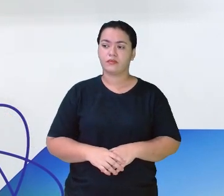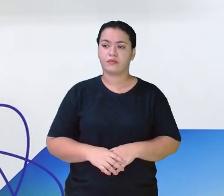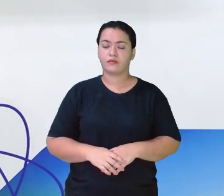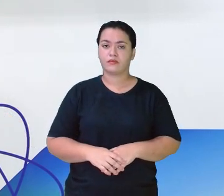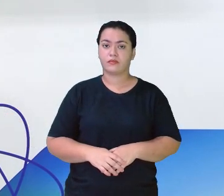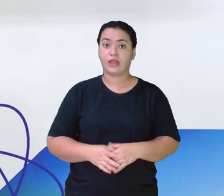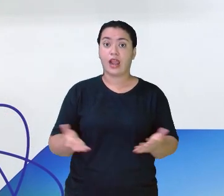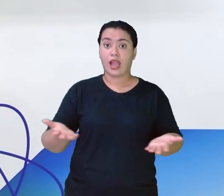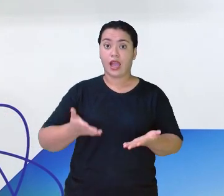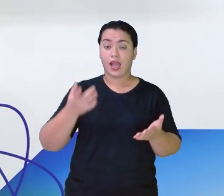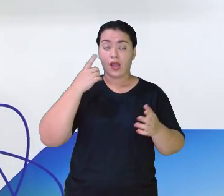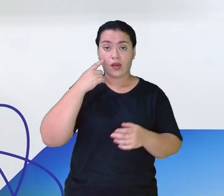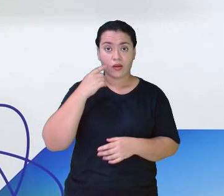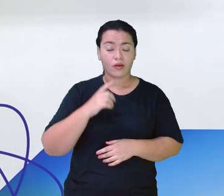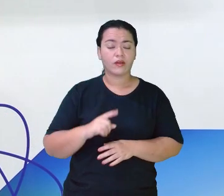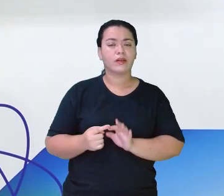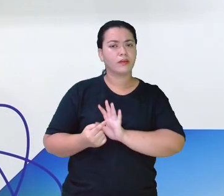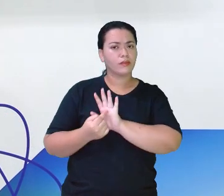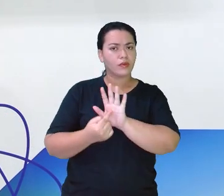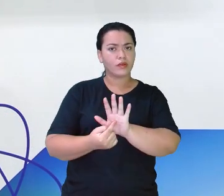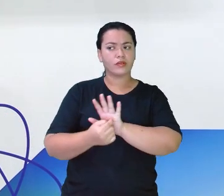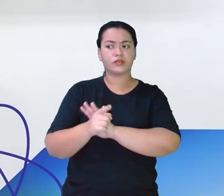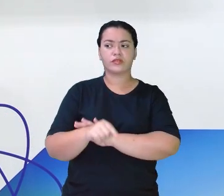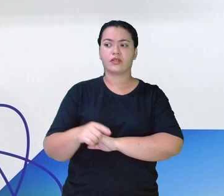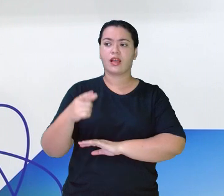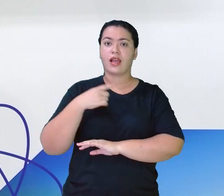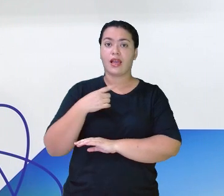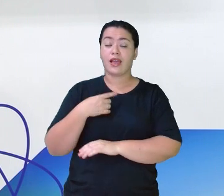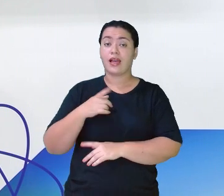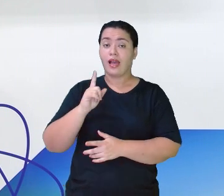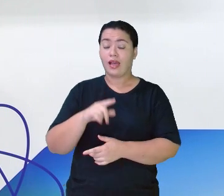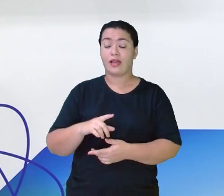fazer a representação aqui, ó. Isso aqui está